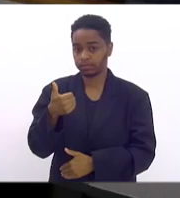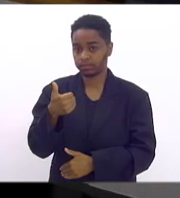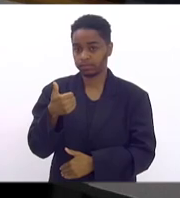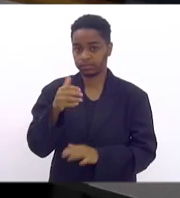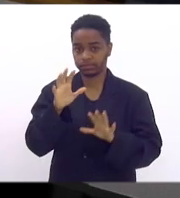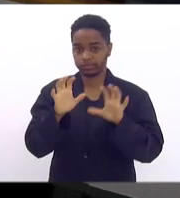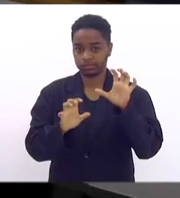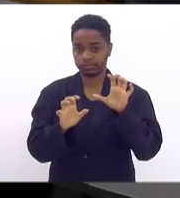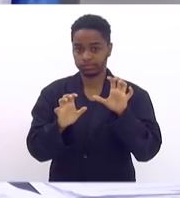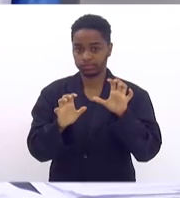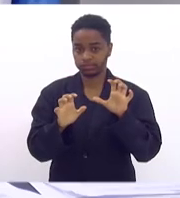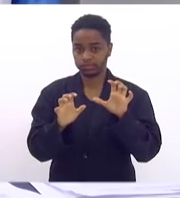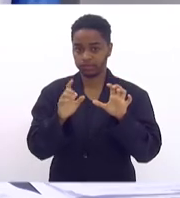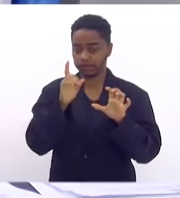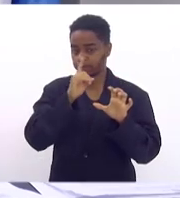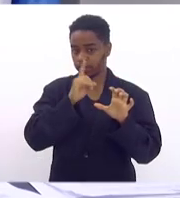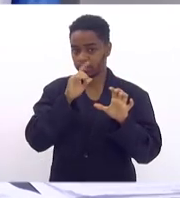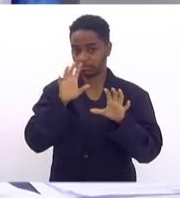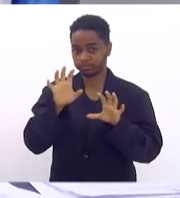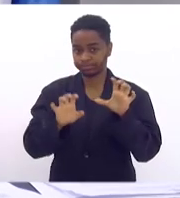Deputado Márcio Galberto, falhou